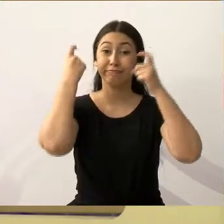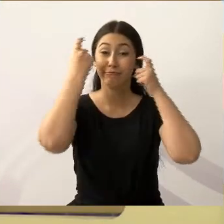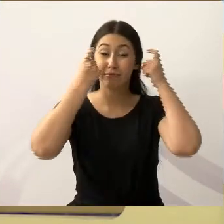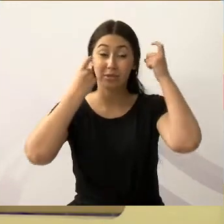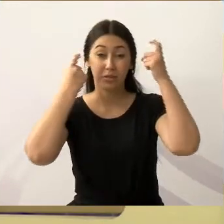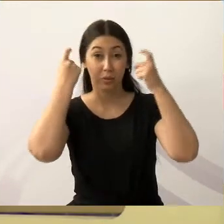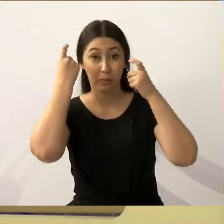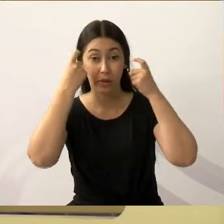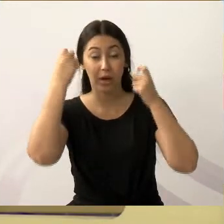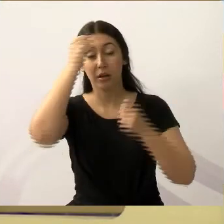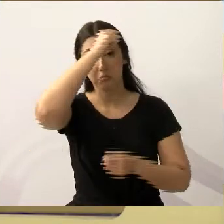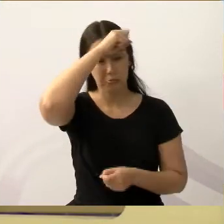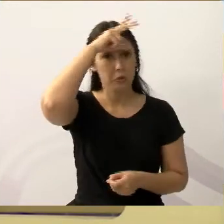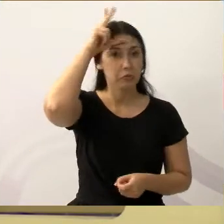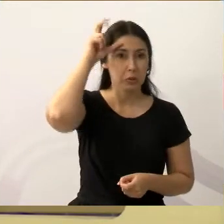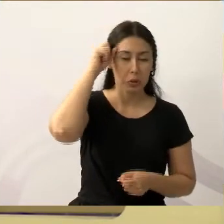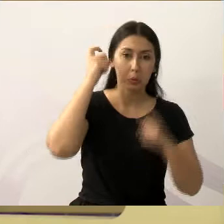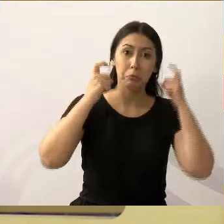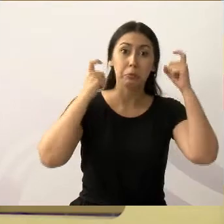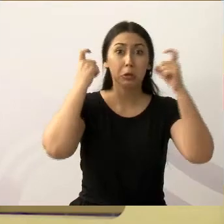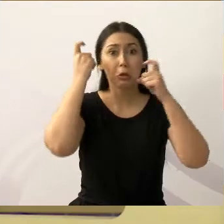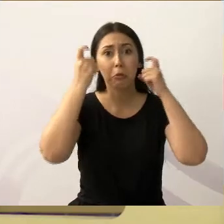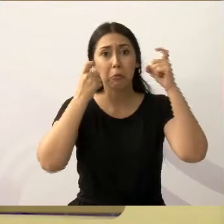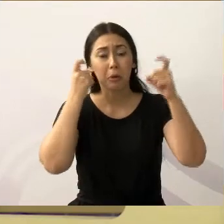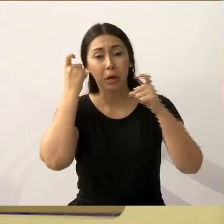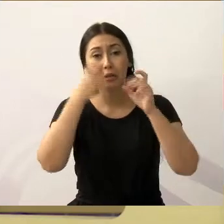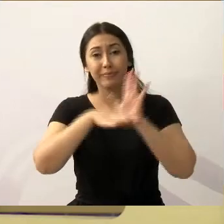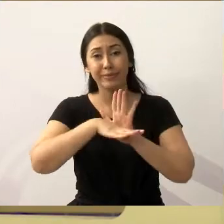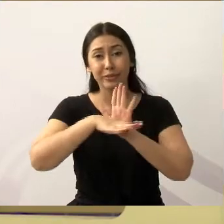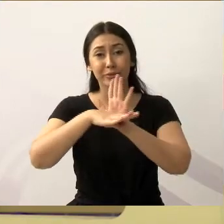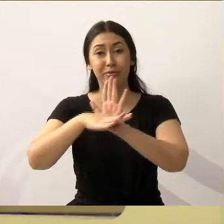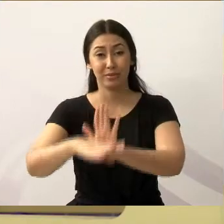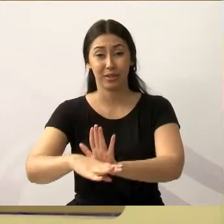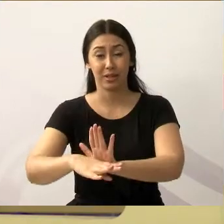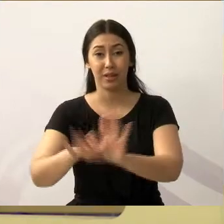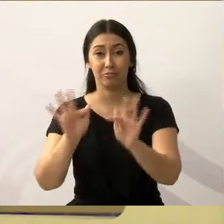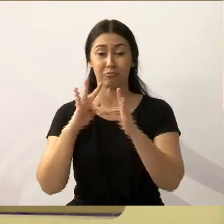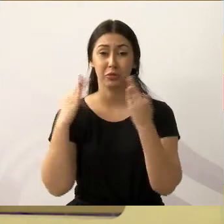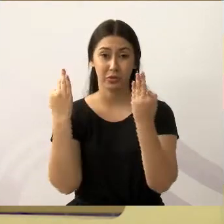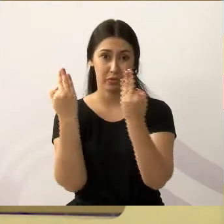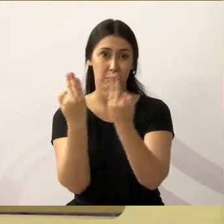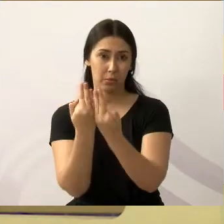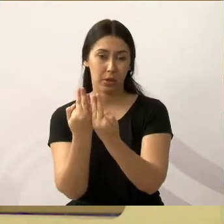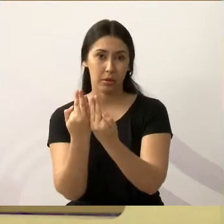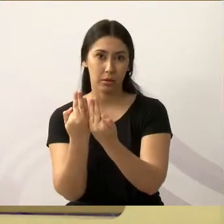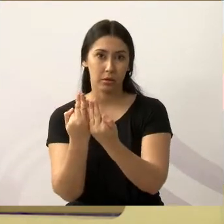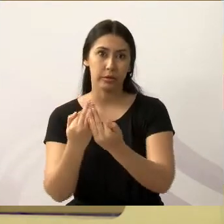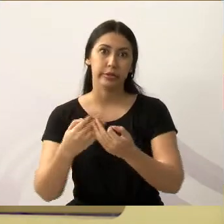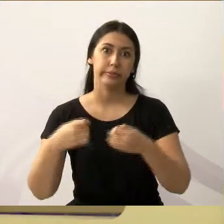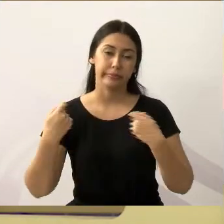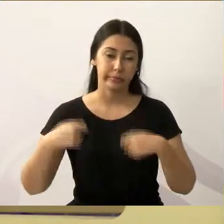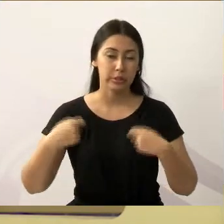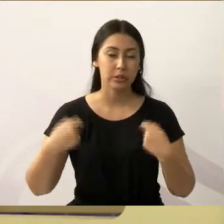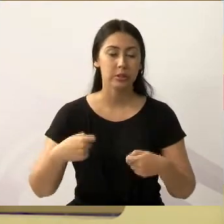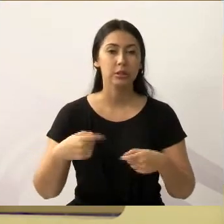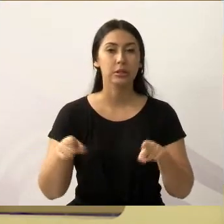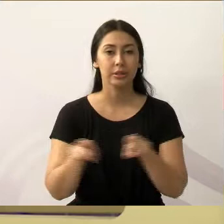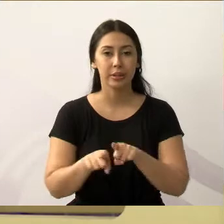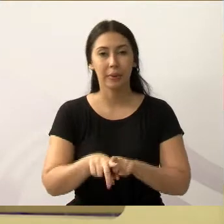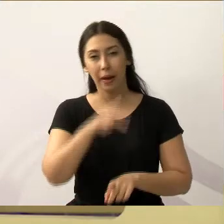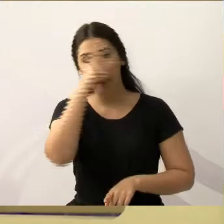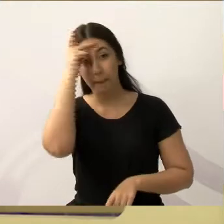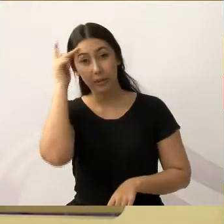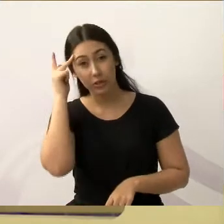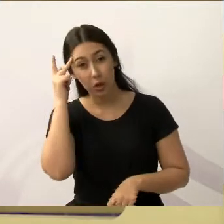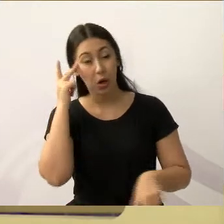prefeitura, do prefeito em relação ao município de manter as famílias mais vulneráveis atendidas, e quem está no comércio